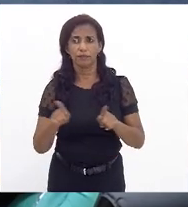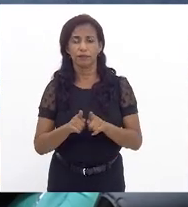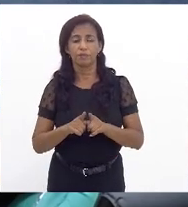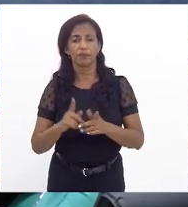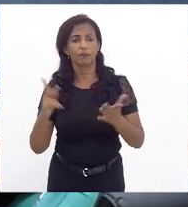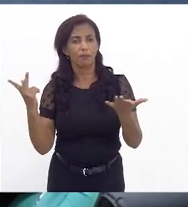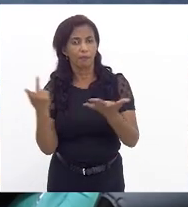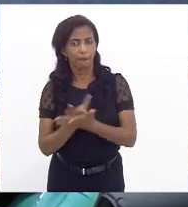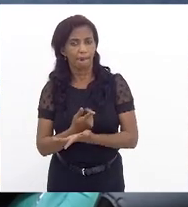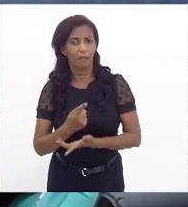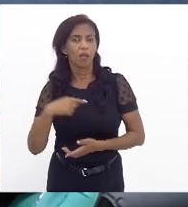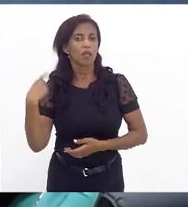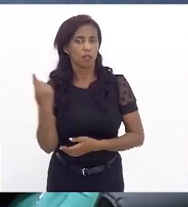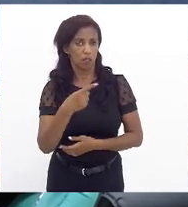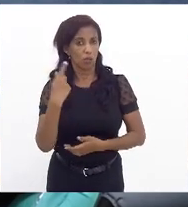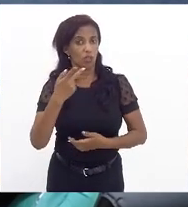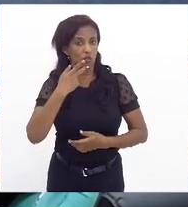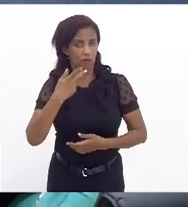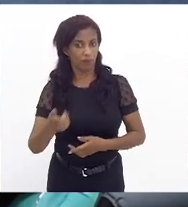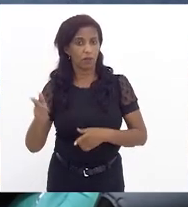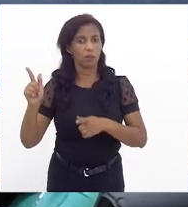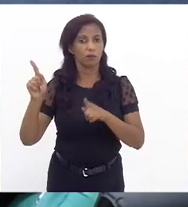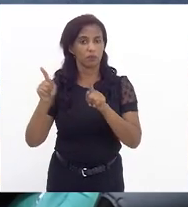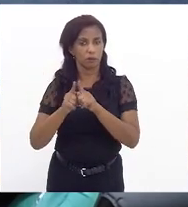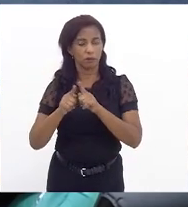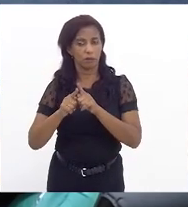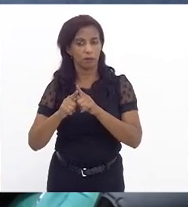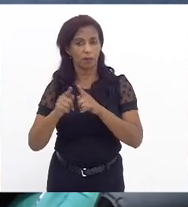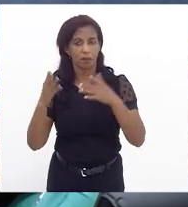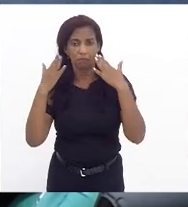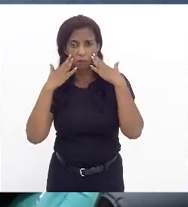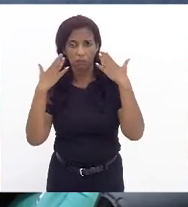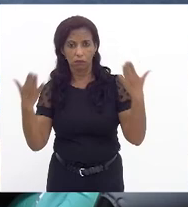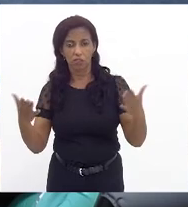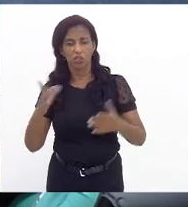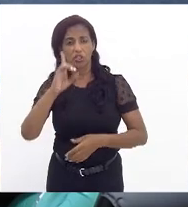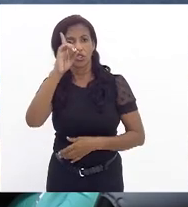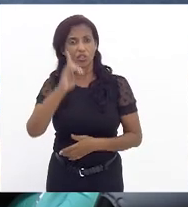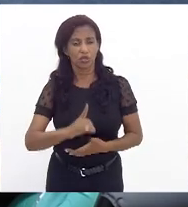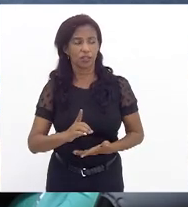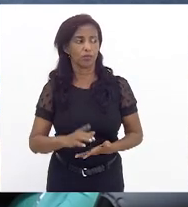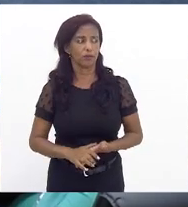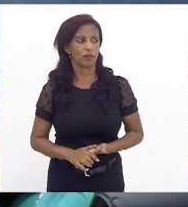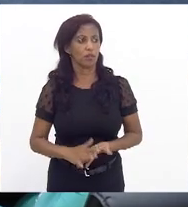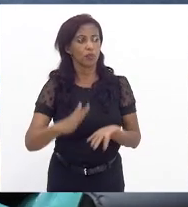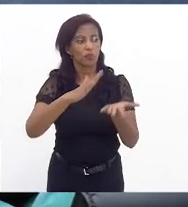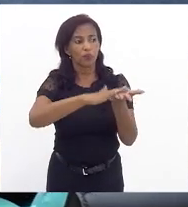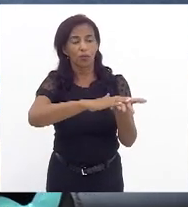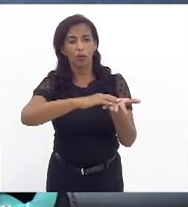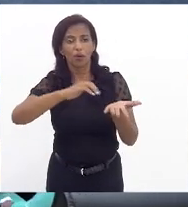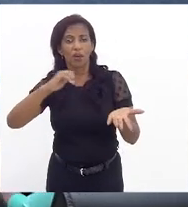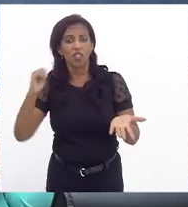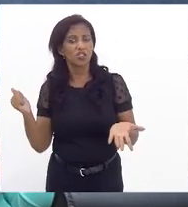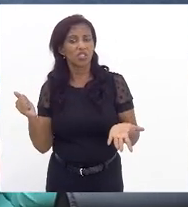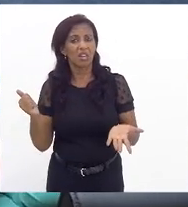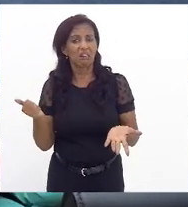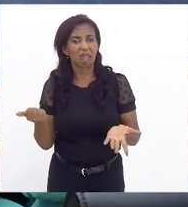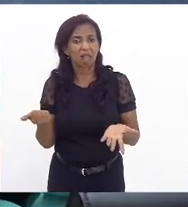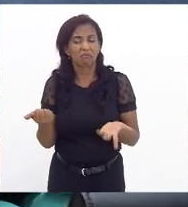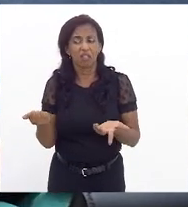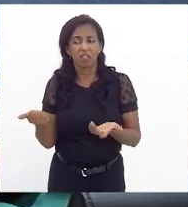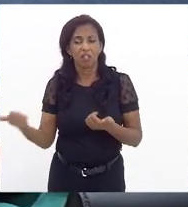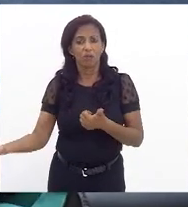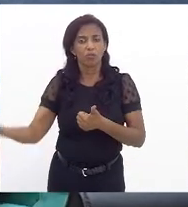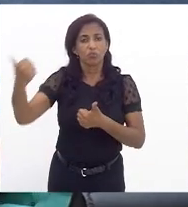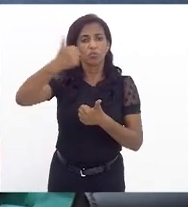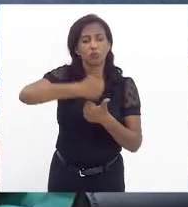houve casos que nós denunciamos na imprensa de diretoras que foram tiradas sem nenhum argumento e foram postas